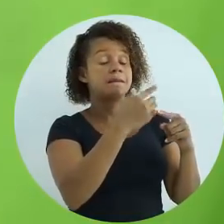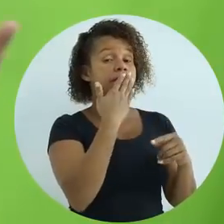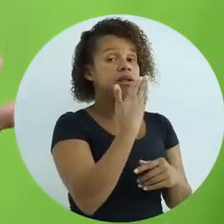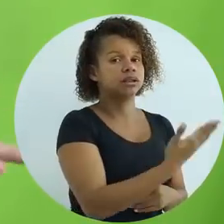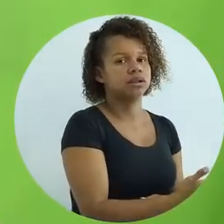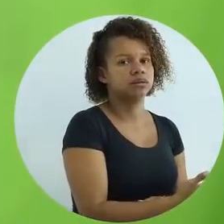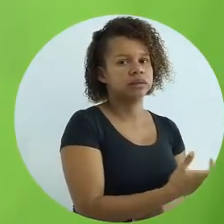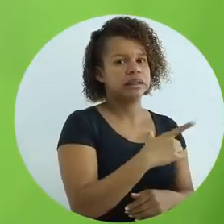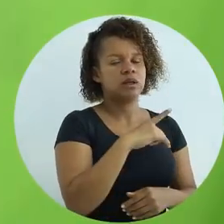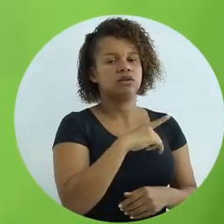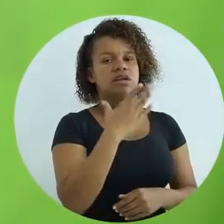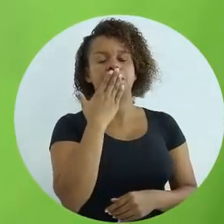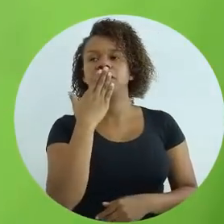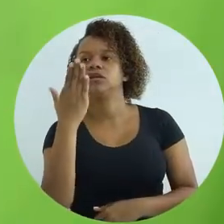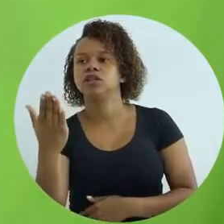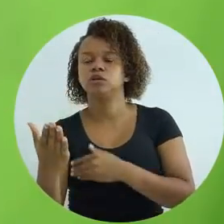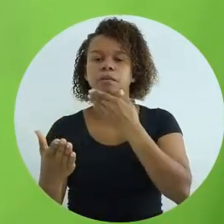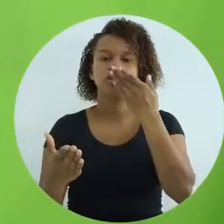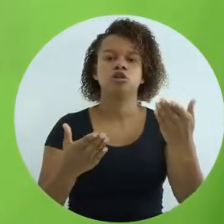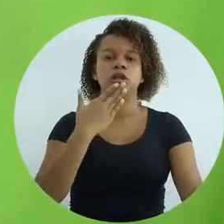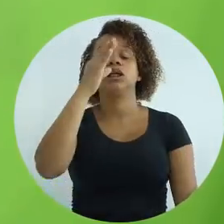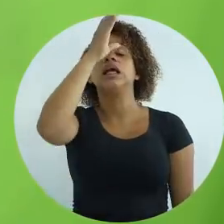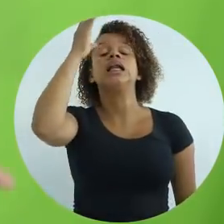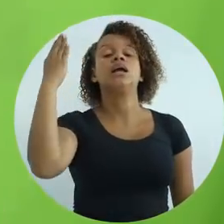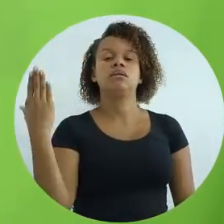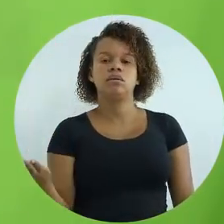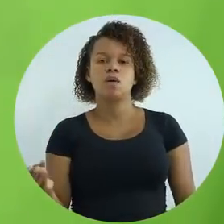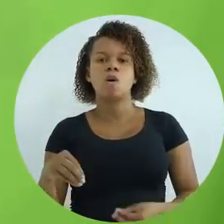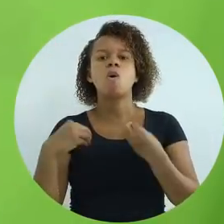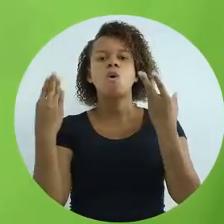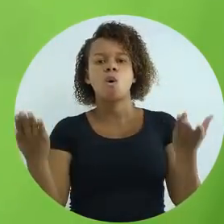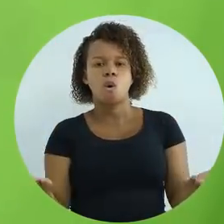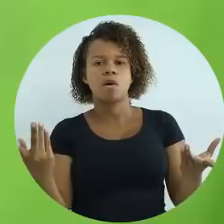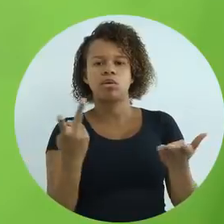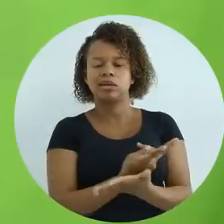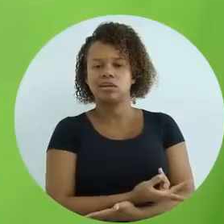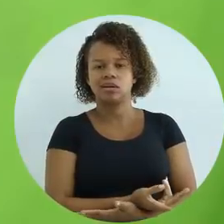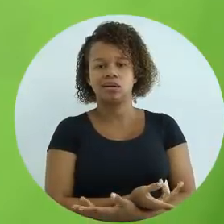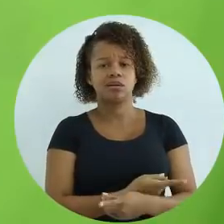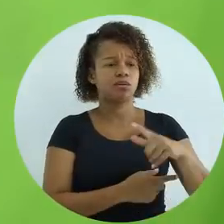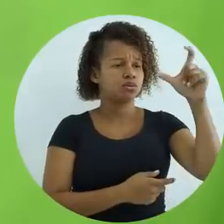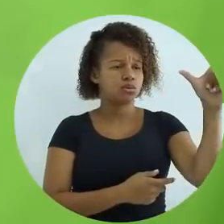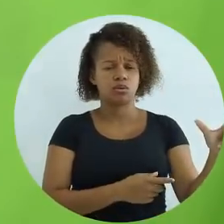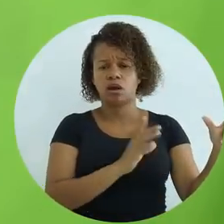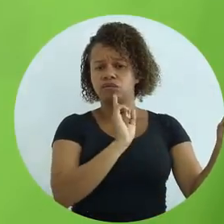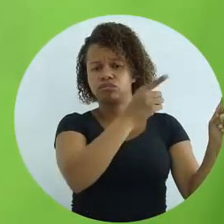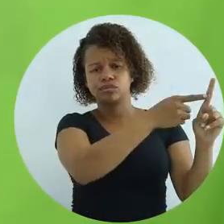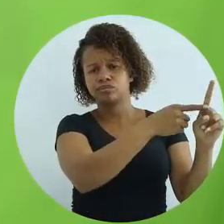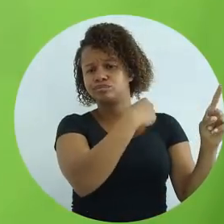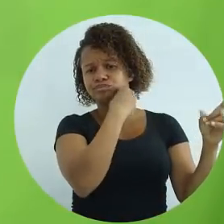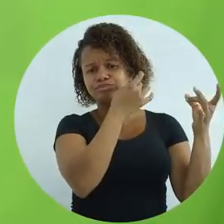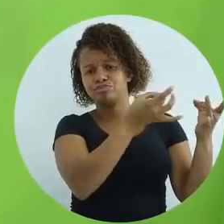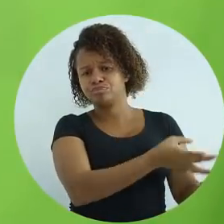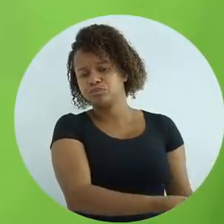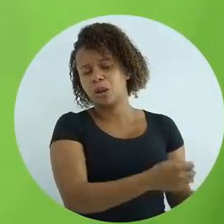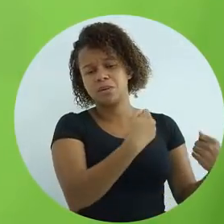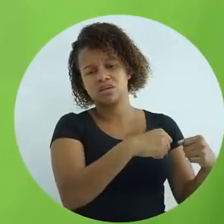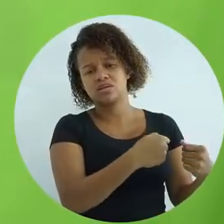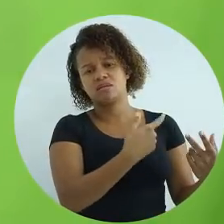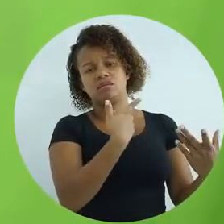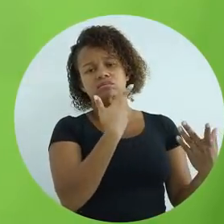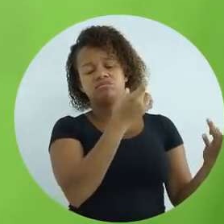Imagine se não houvesse pedido de clientes. Então, as outras operações nem precisariam existir. Não precisaríamos produzir,